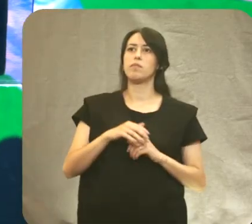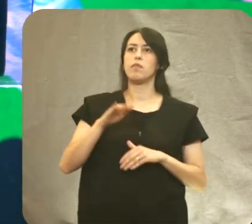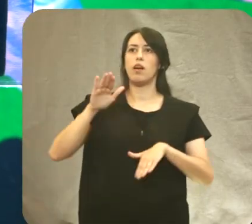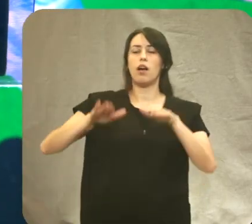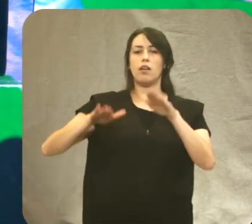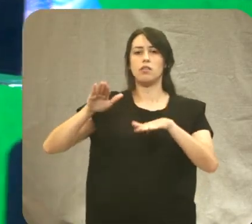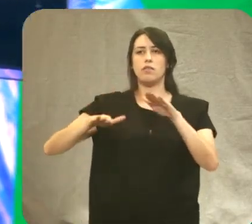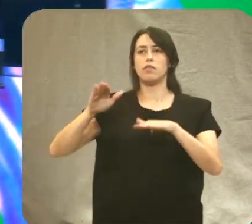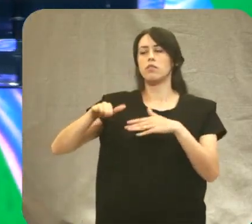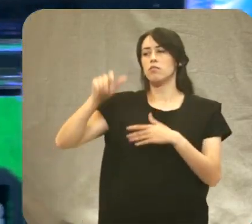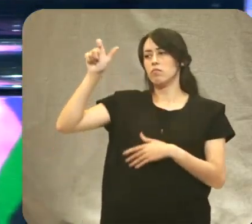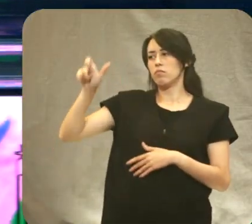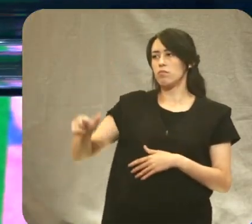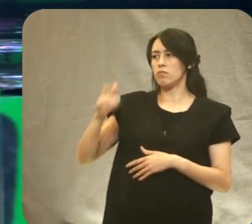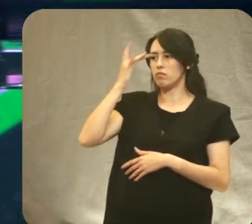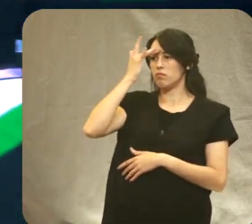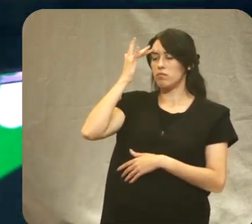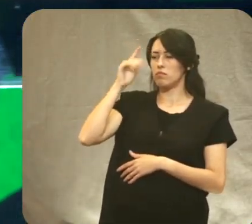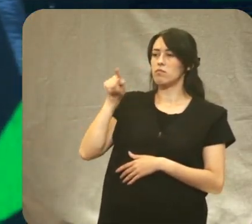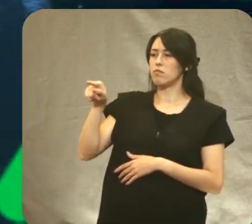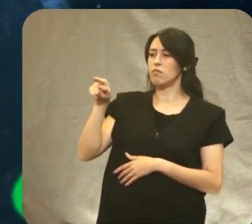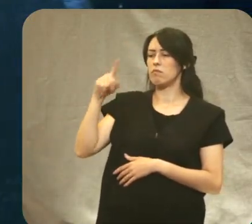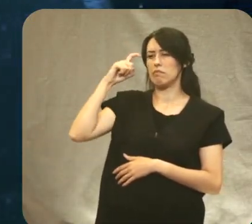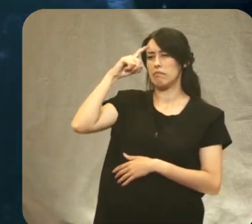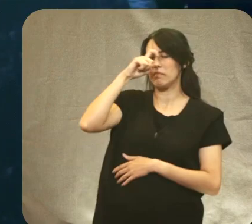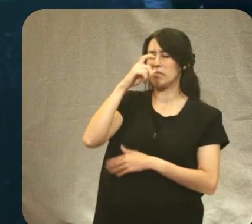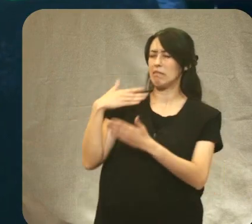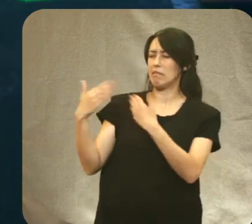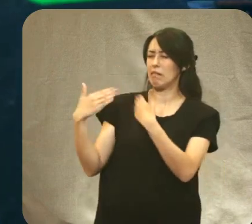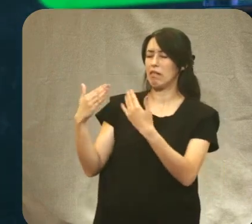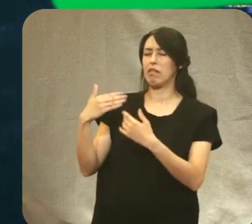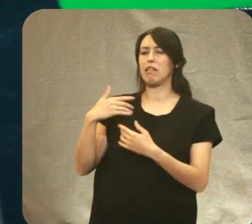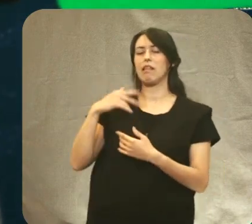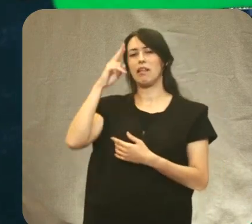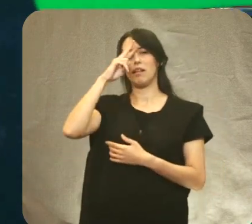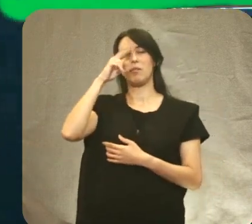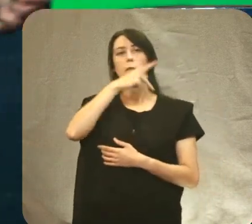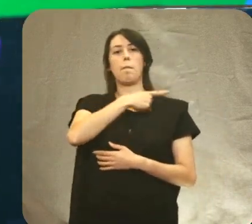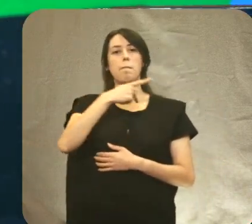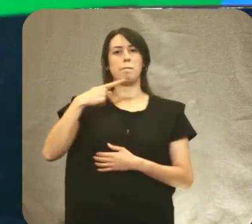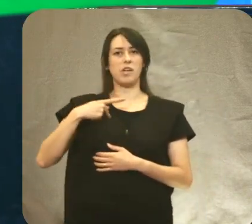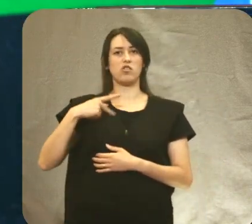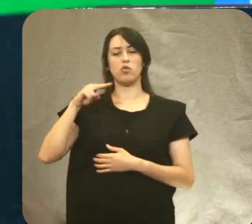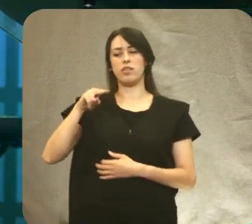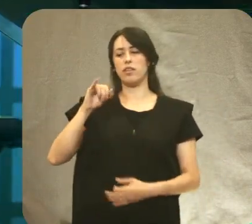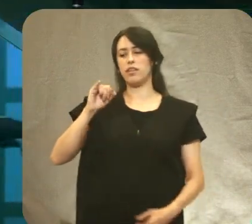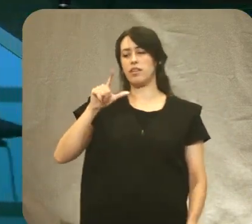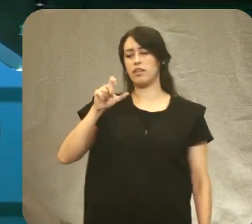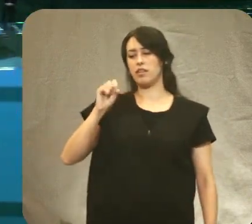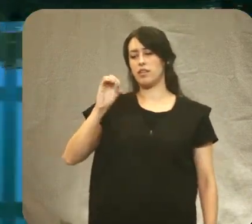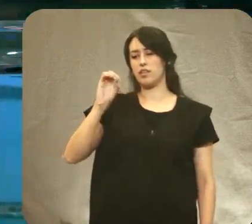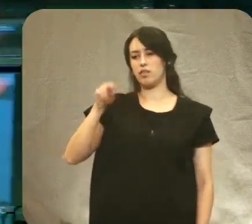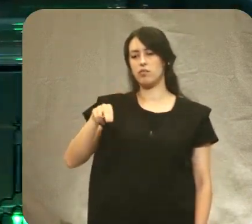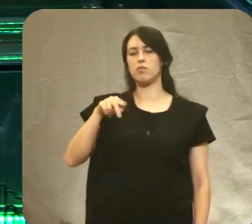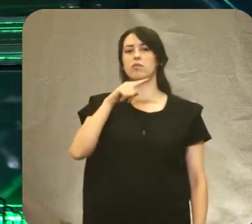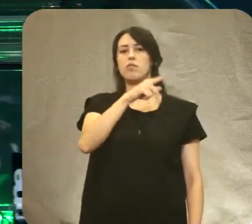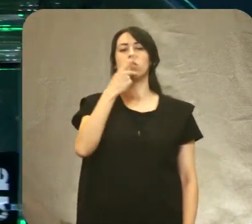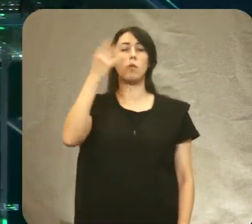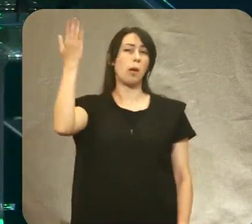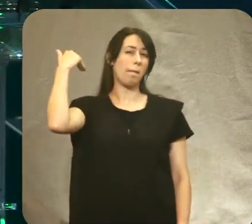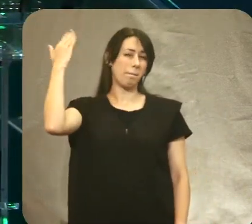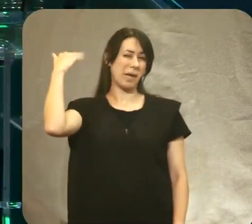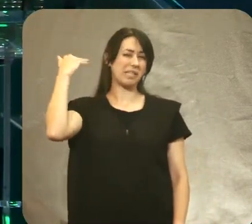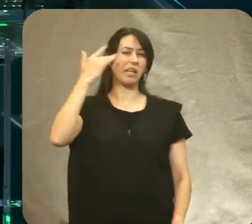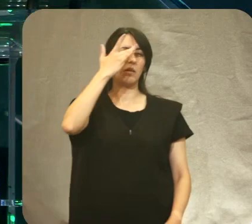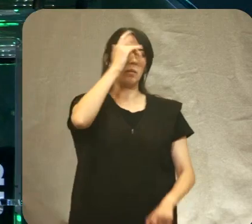dificuldade de se entender. E tomar café toda semana. O pastor Nilson conta para mim que no seu ministério, na época tinham grupos que não se entendiam. E